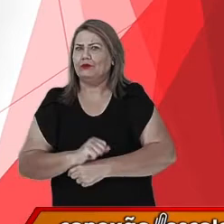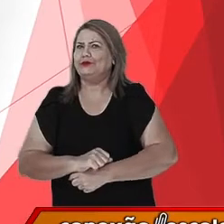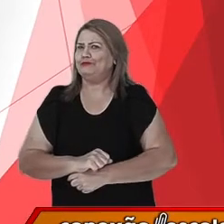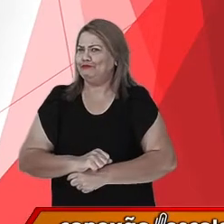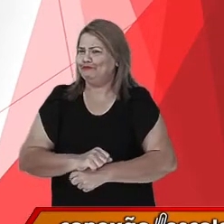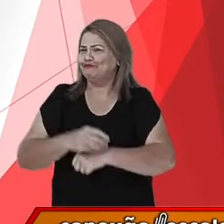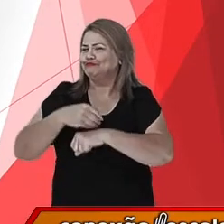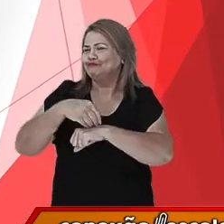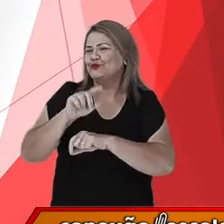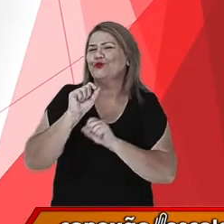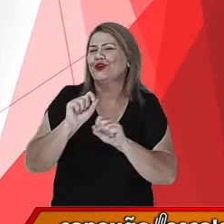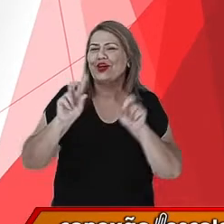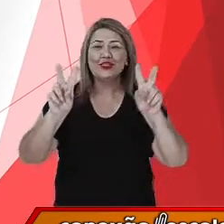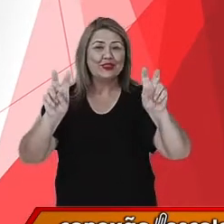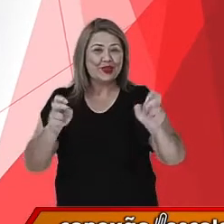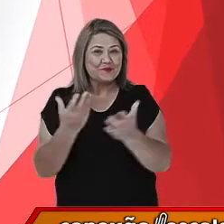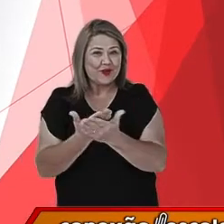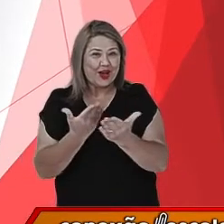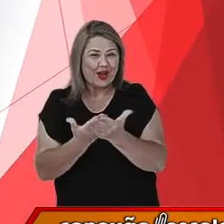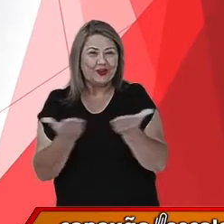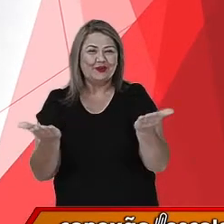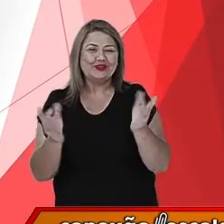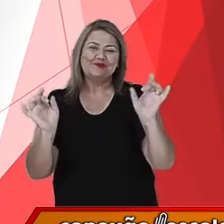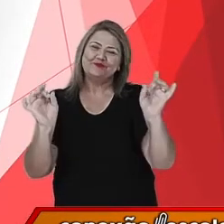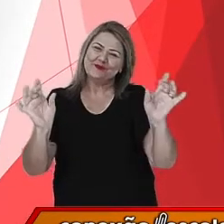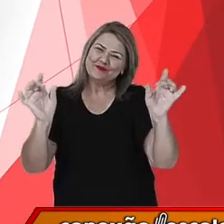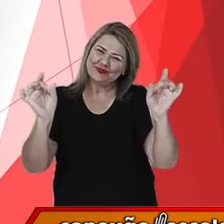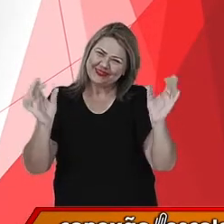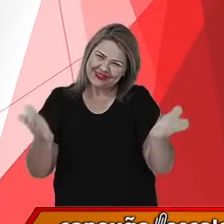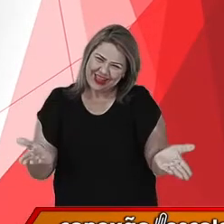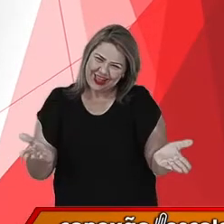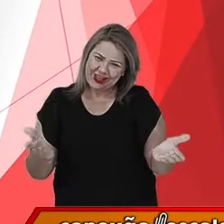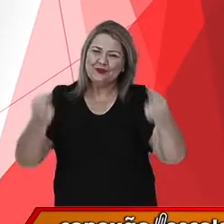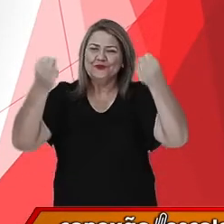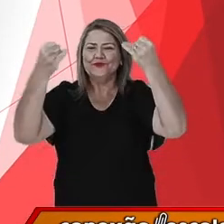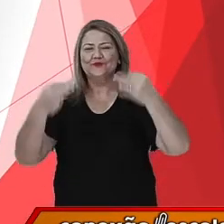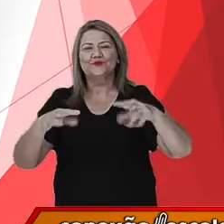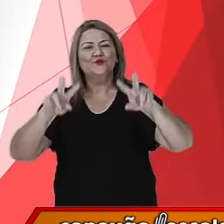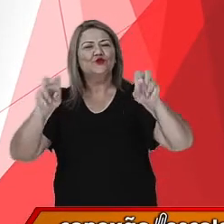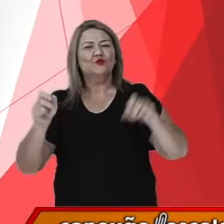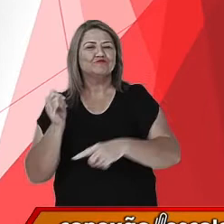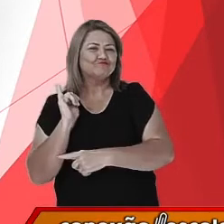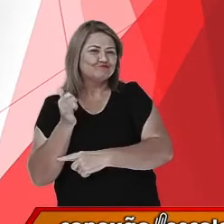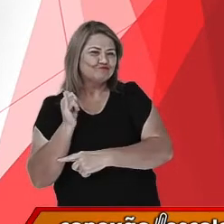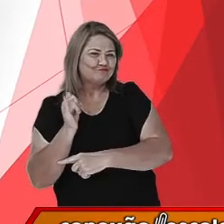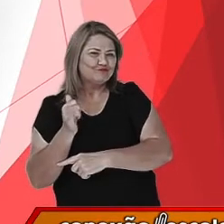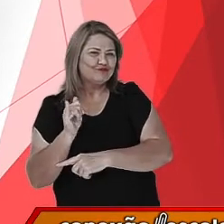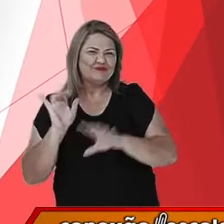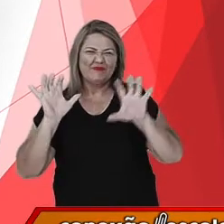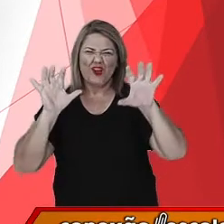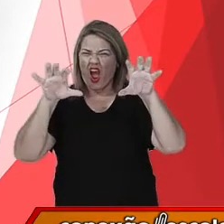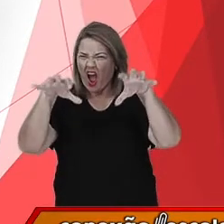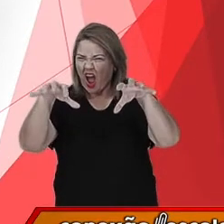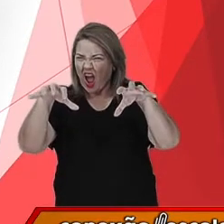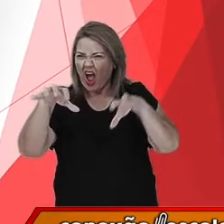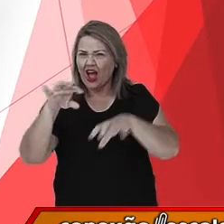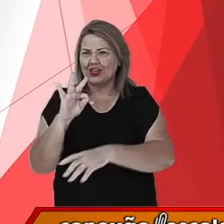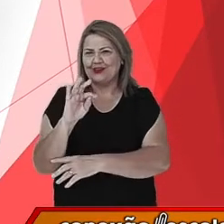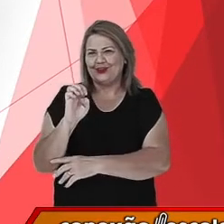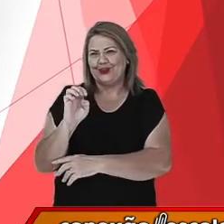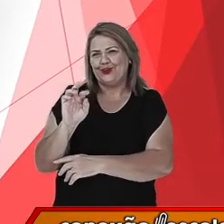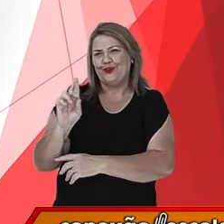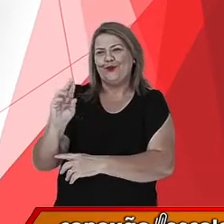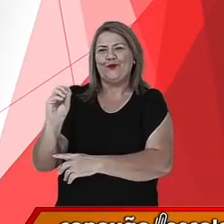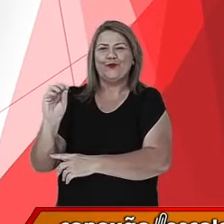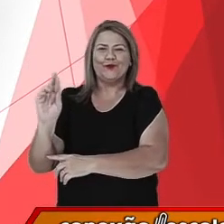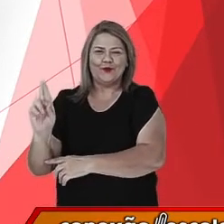dizer que o tema da nossa aula de hoje é muito especial. Vamos falar sobre as narrativas de terror. Eu